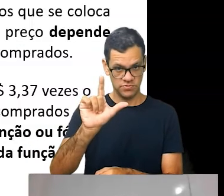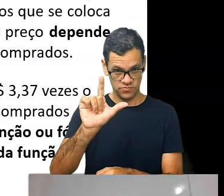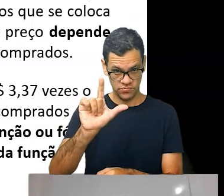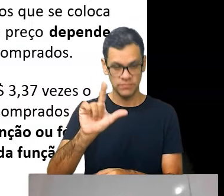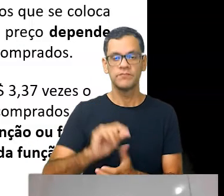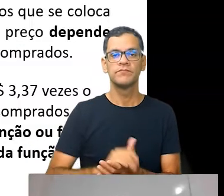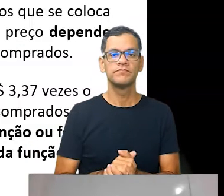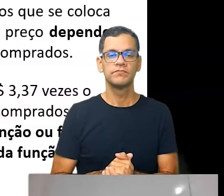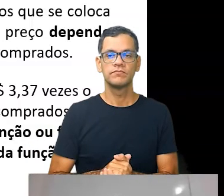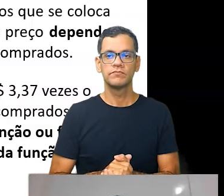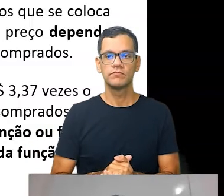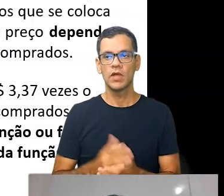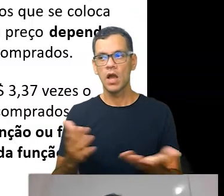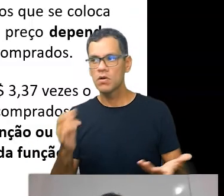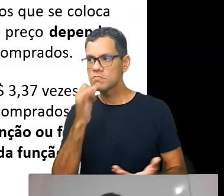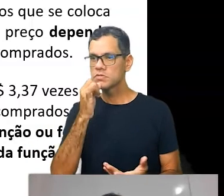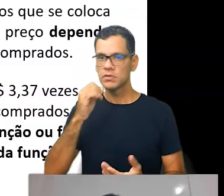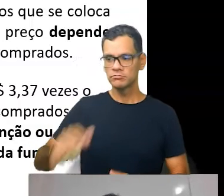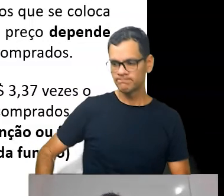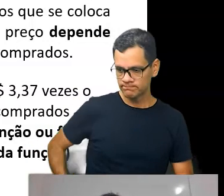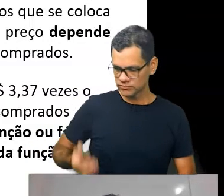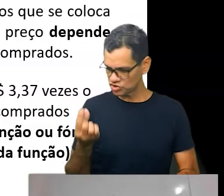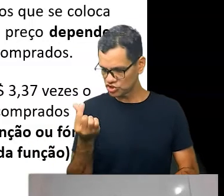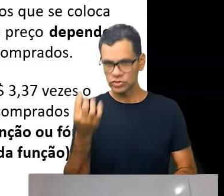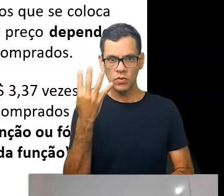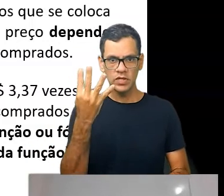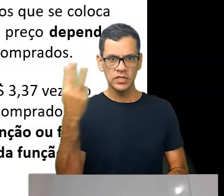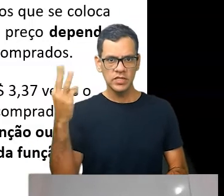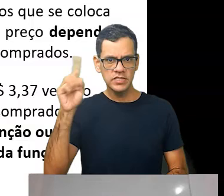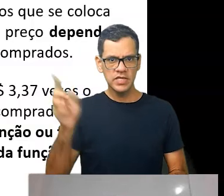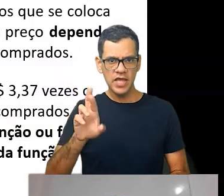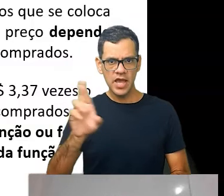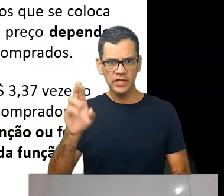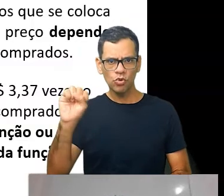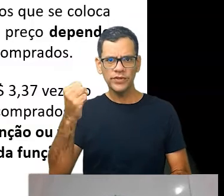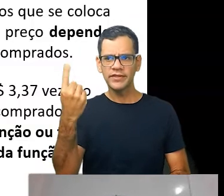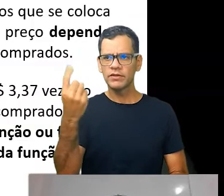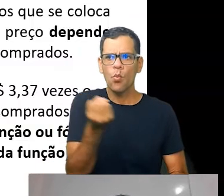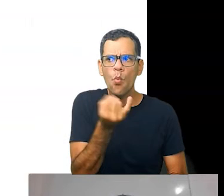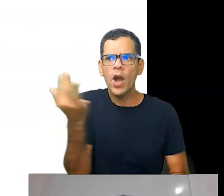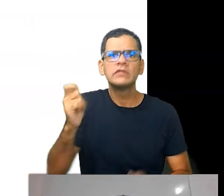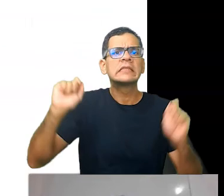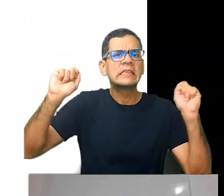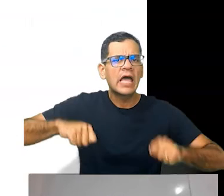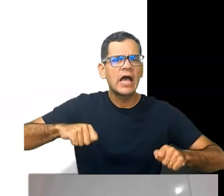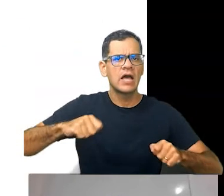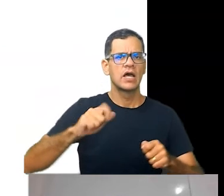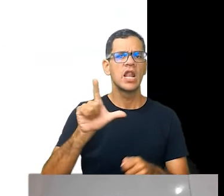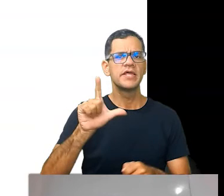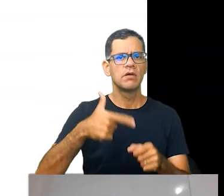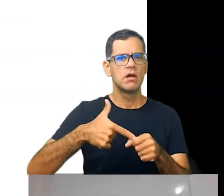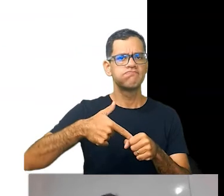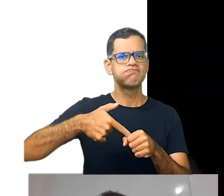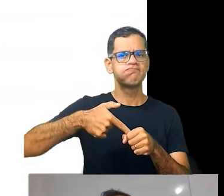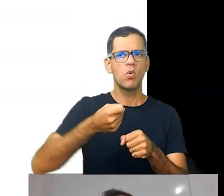E B, quantos litros de etanol podem ser comprados com R$ 43,81? Então,